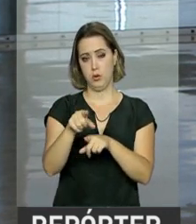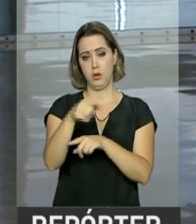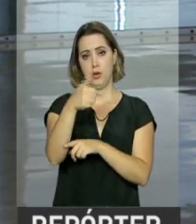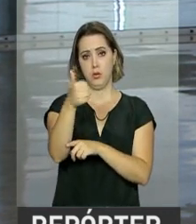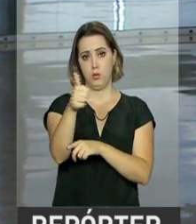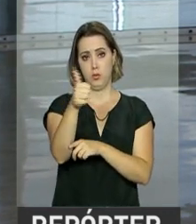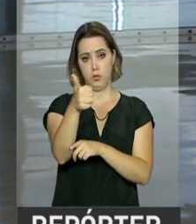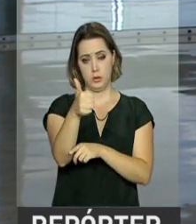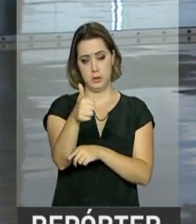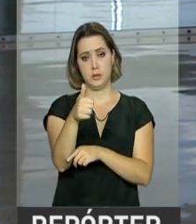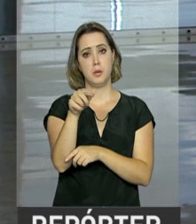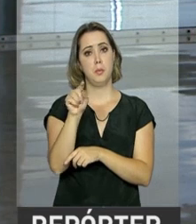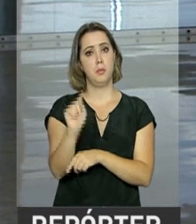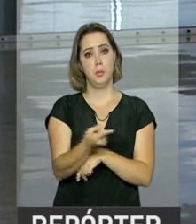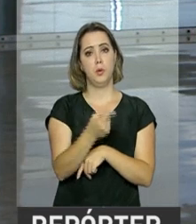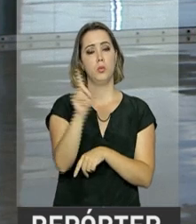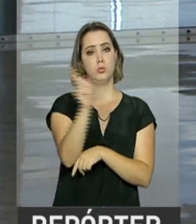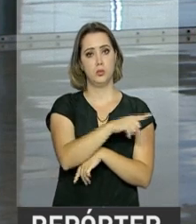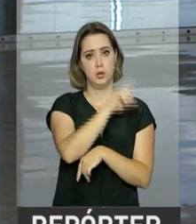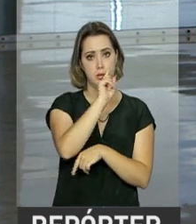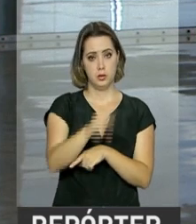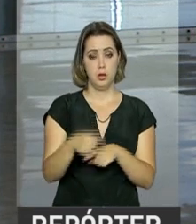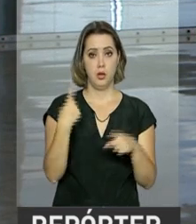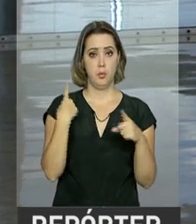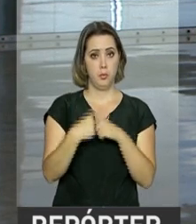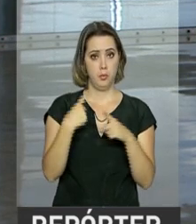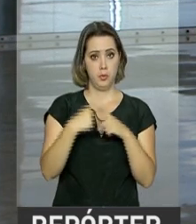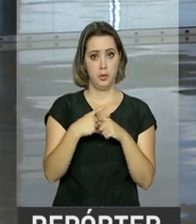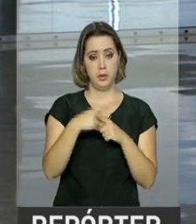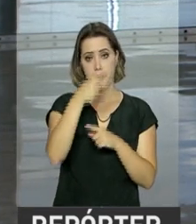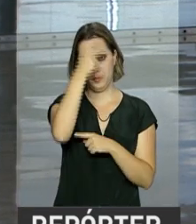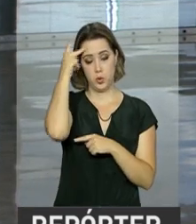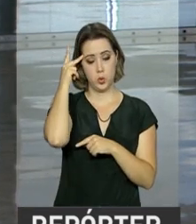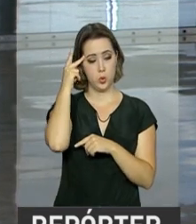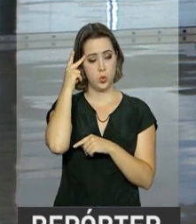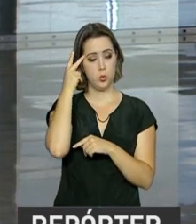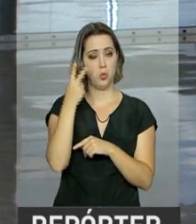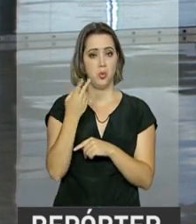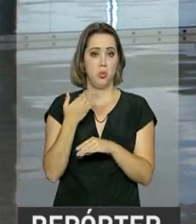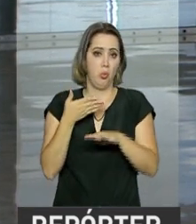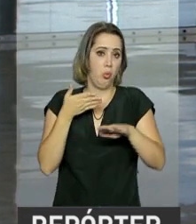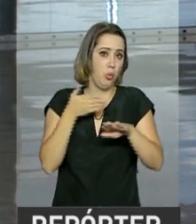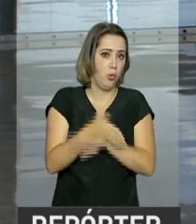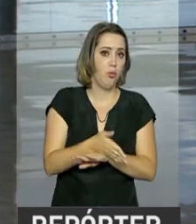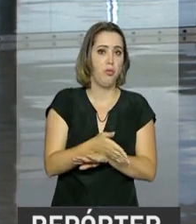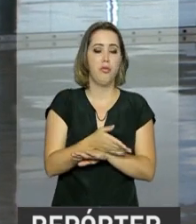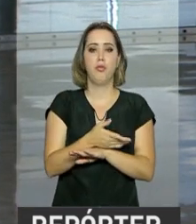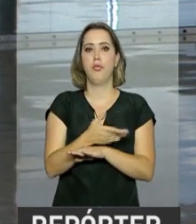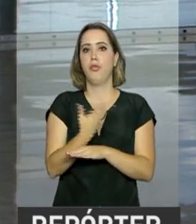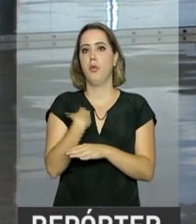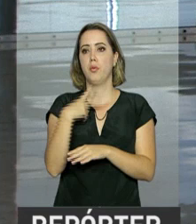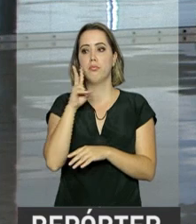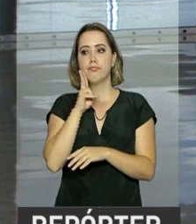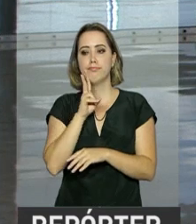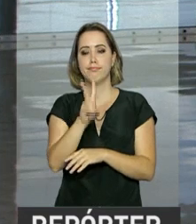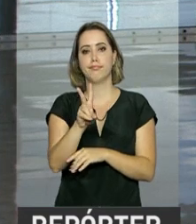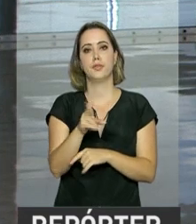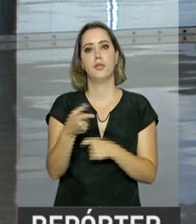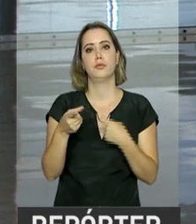11.502 foram cancelados porque o beneficiário não compareceu à revisão mais de